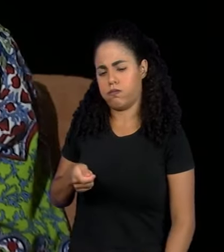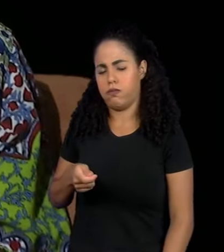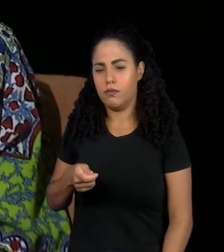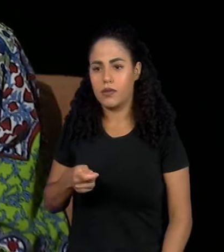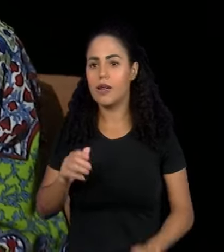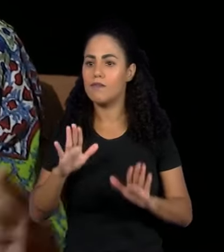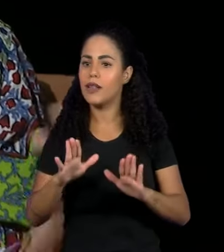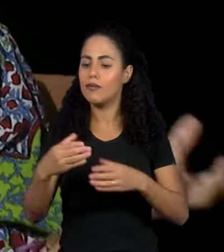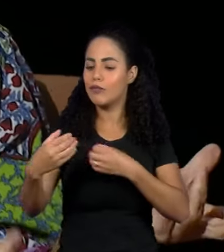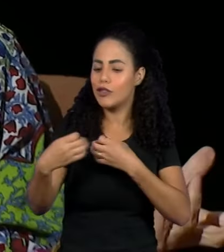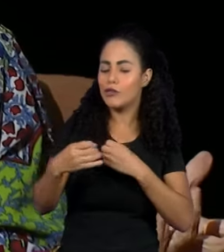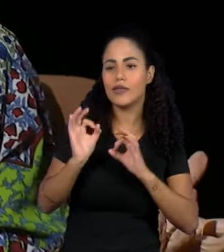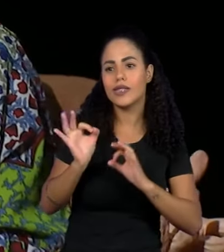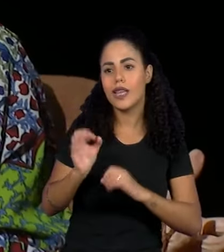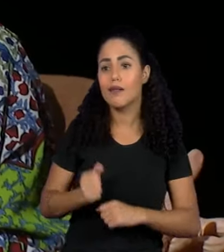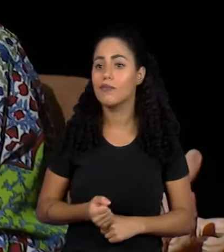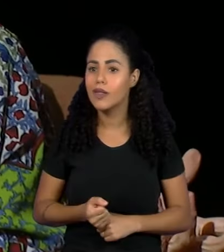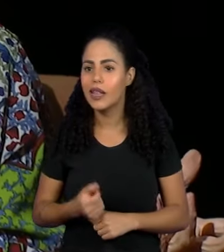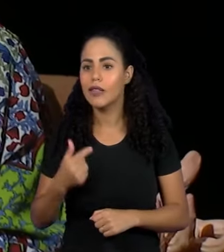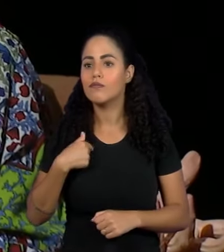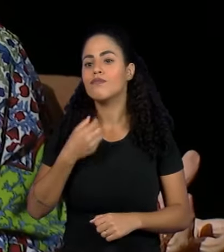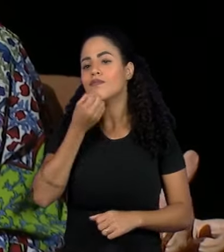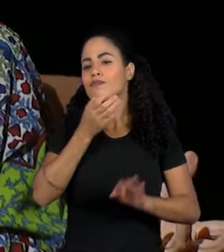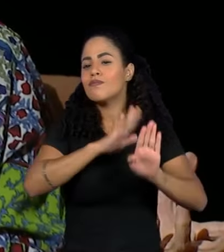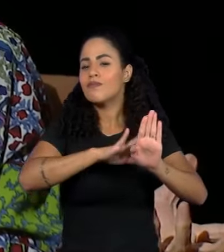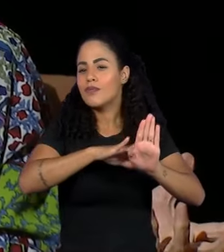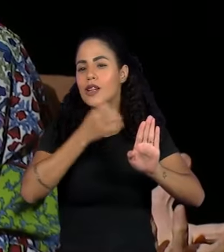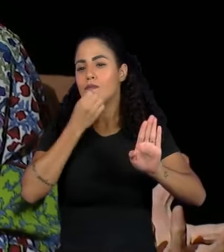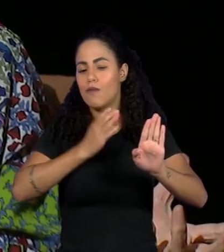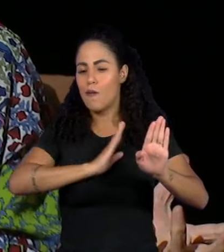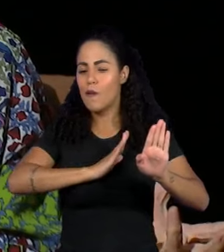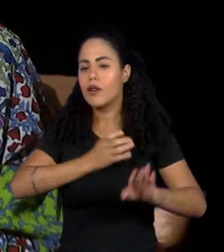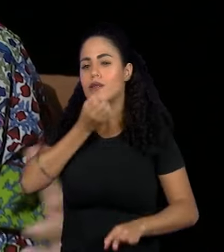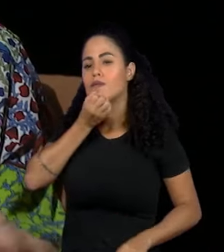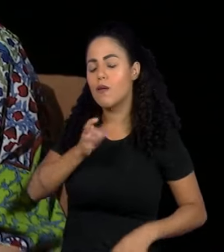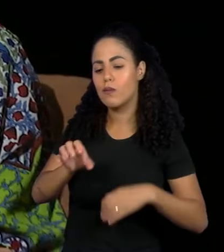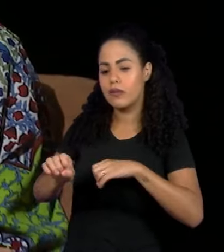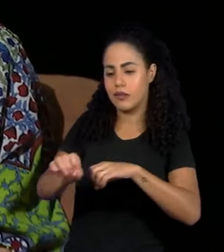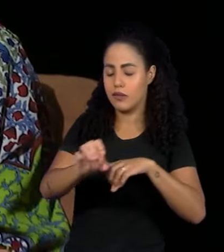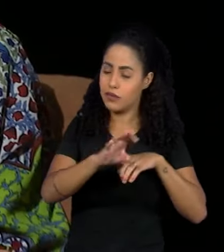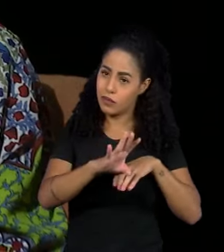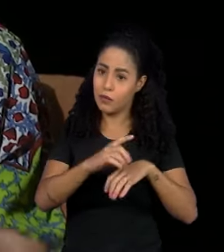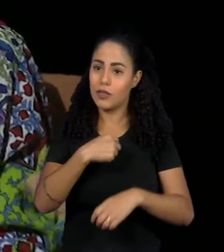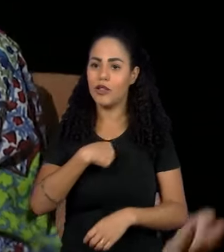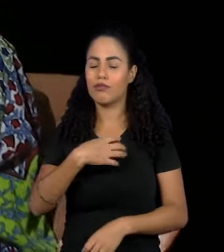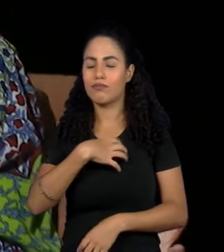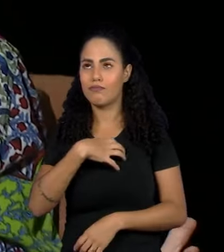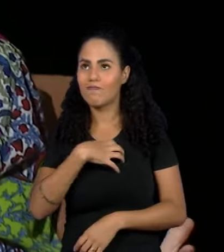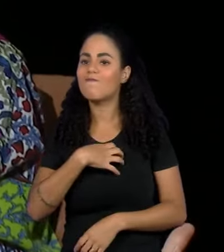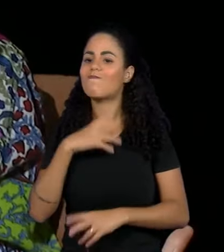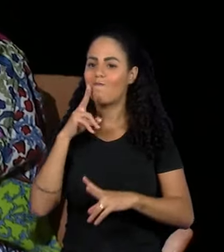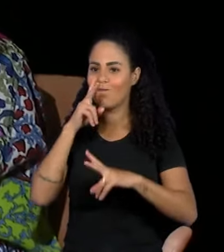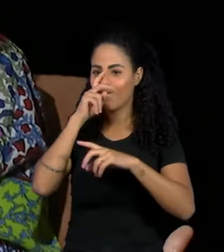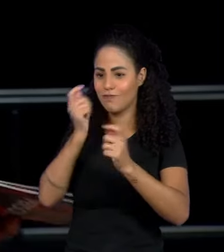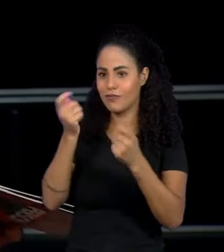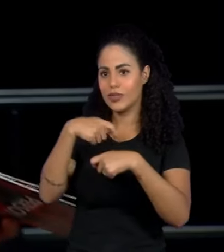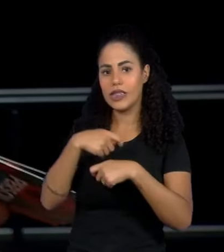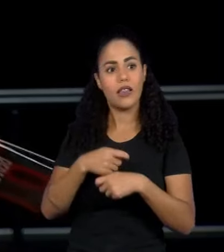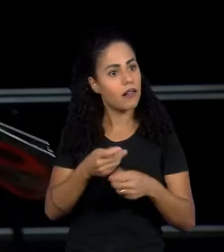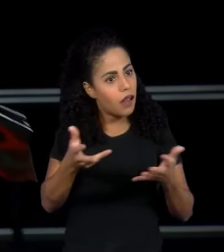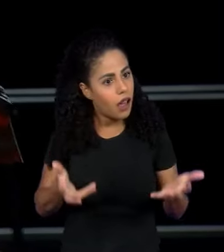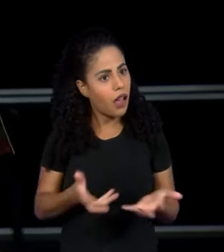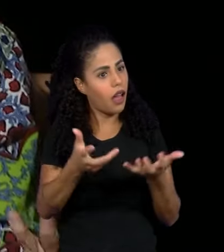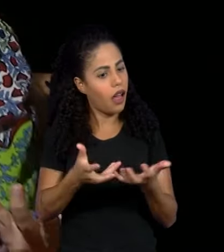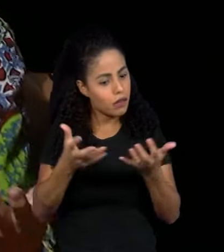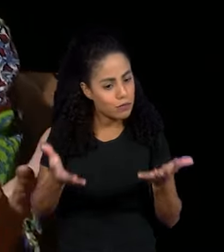antiga. Mas ela tinha esse outro lado, né? Que ela me fez forte. Ela te inseriu,